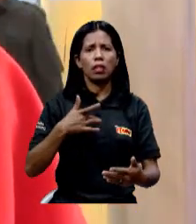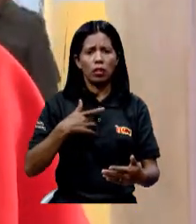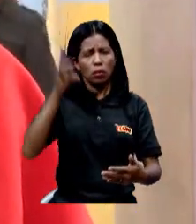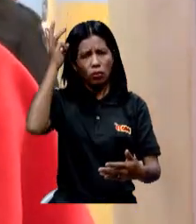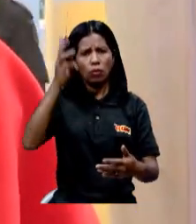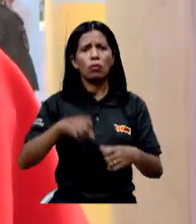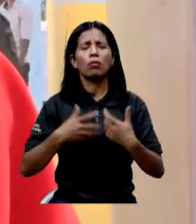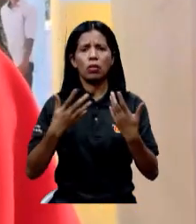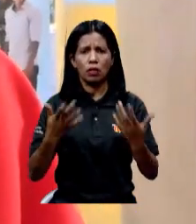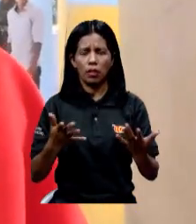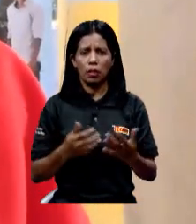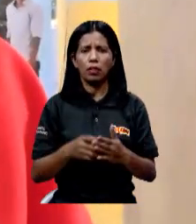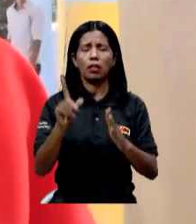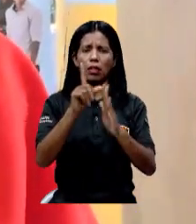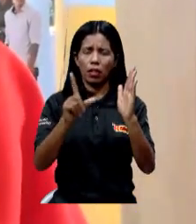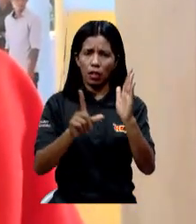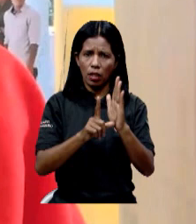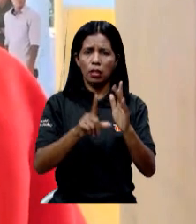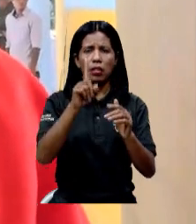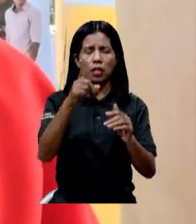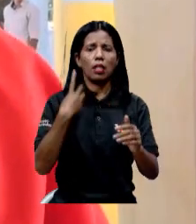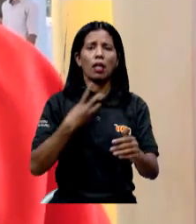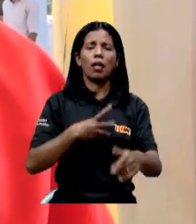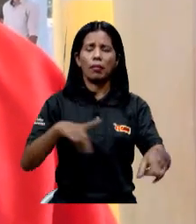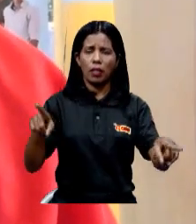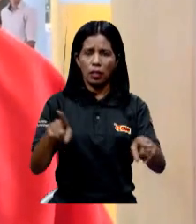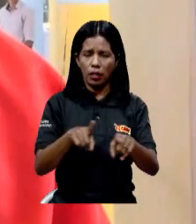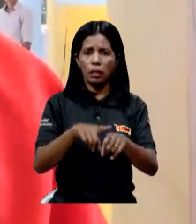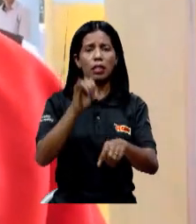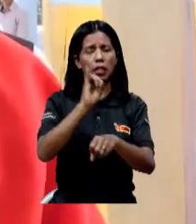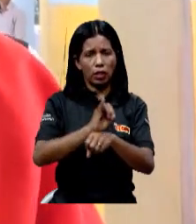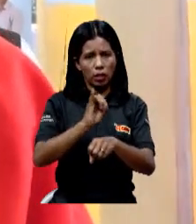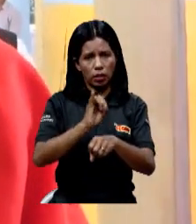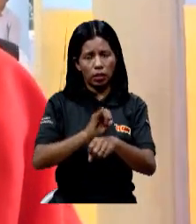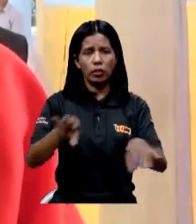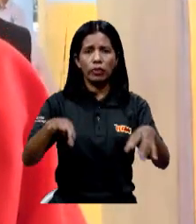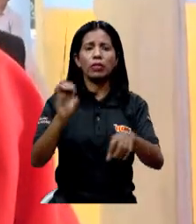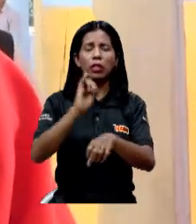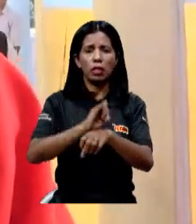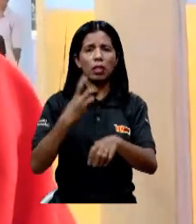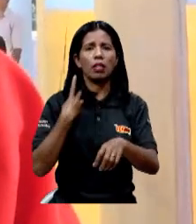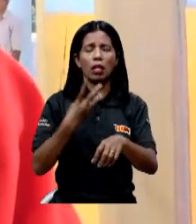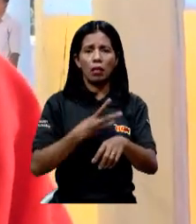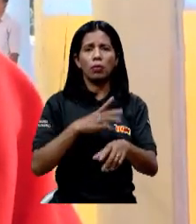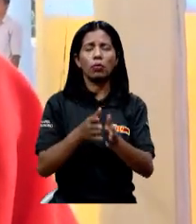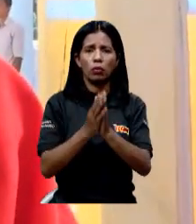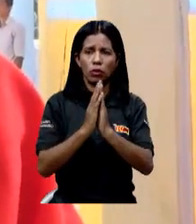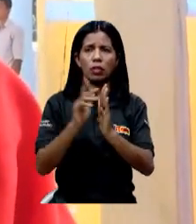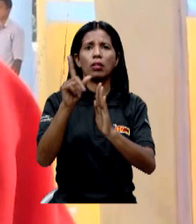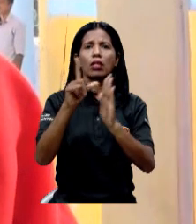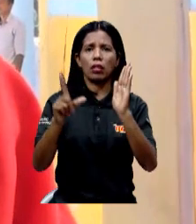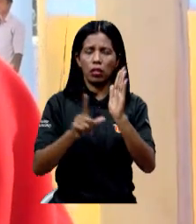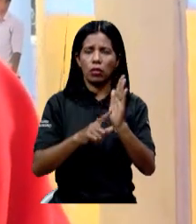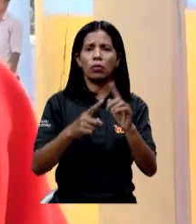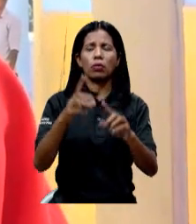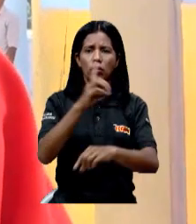isa masa suka tumet permisi ale ida tumet kontrol karena ami nudar uma kreda ame agora hakarak ida nena ni buat lekong kretu ame karak dodo o himo